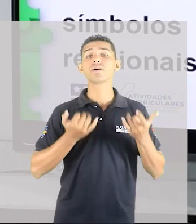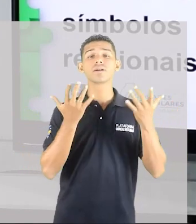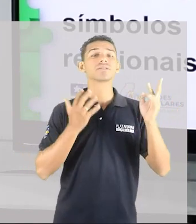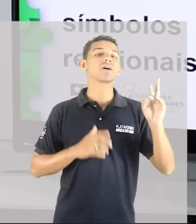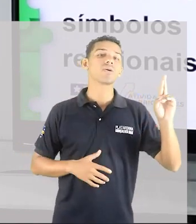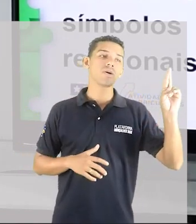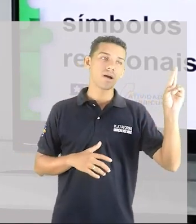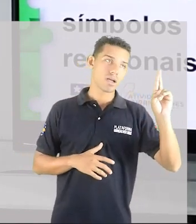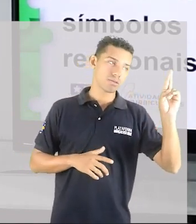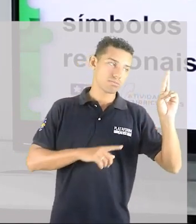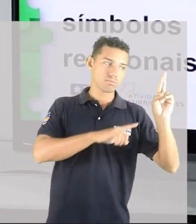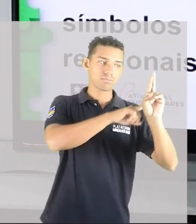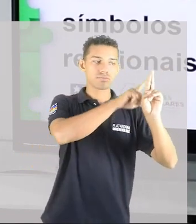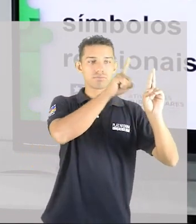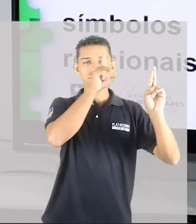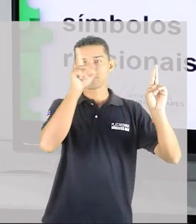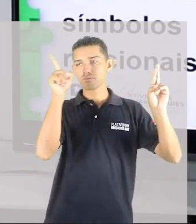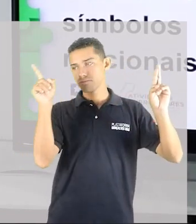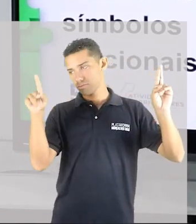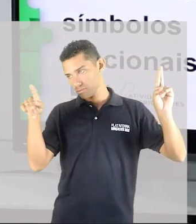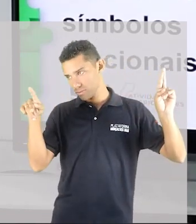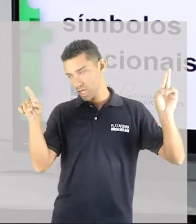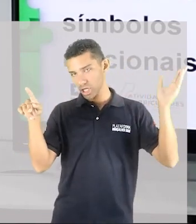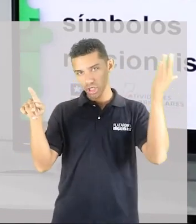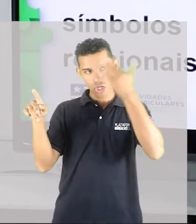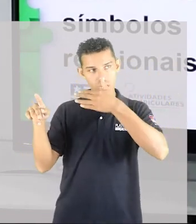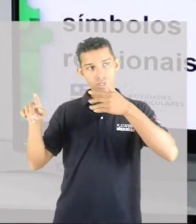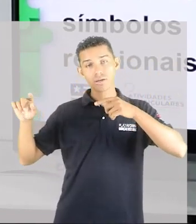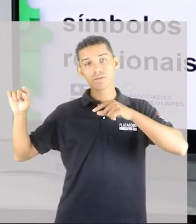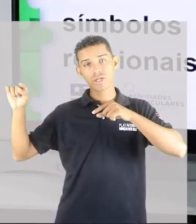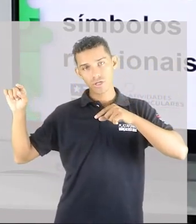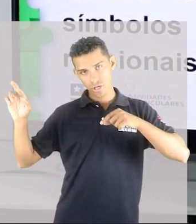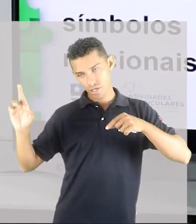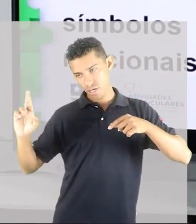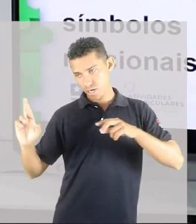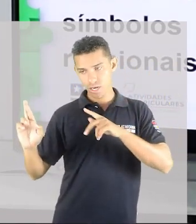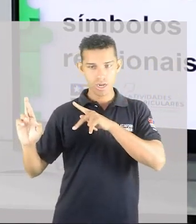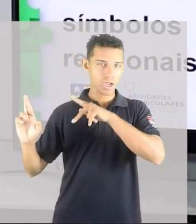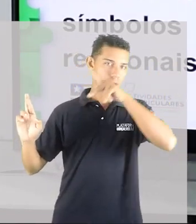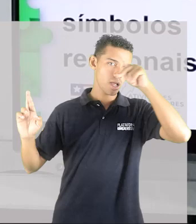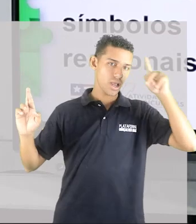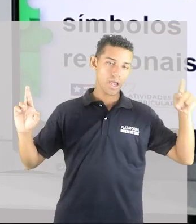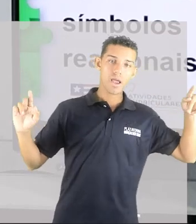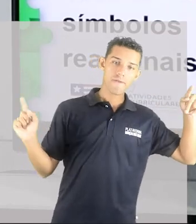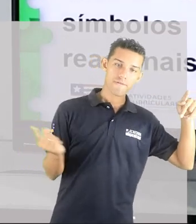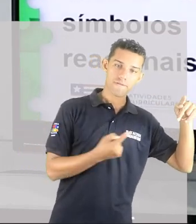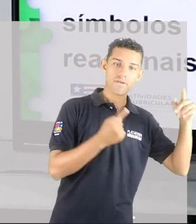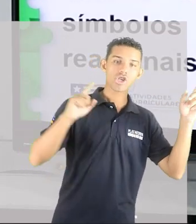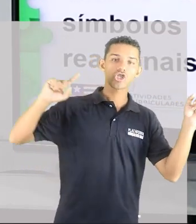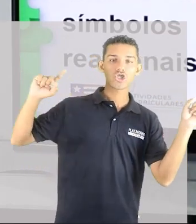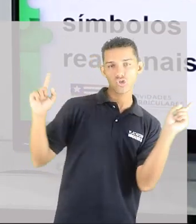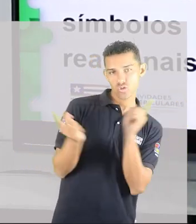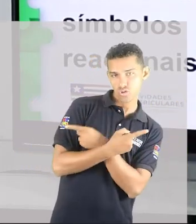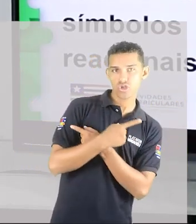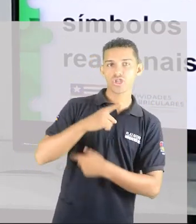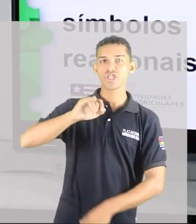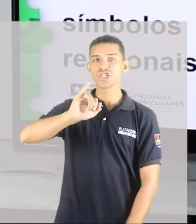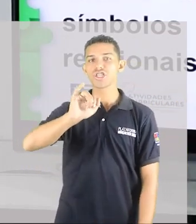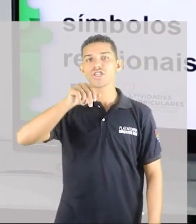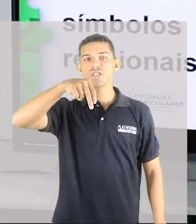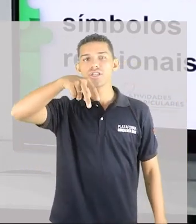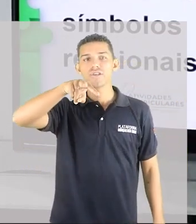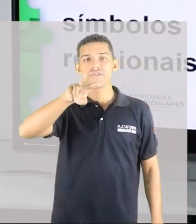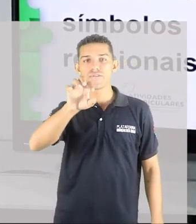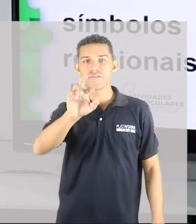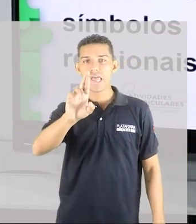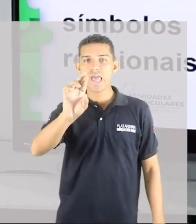que eu tenho a reação direta e a reação inversa. Então aqui eu tenho uma seta, indica só um sentido.